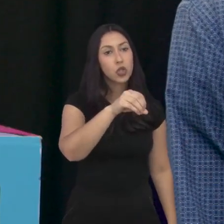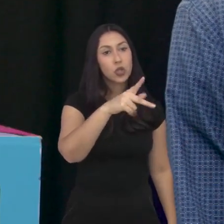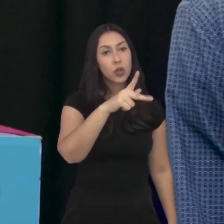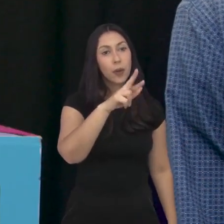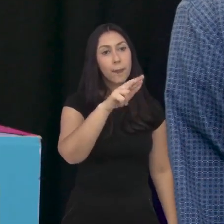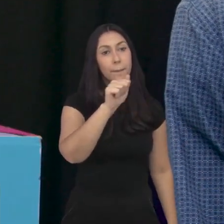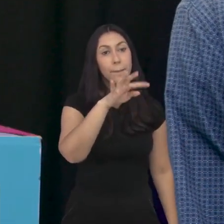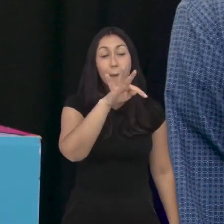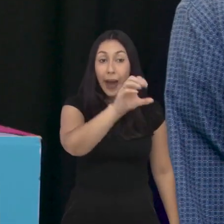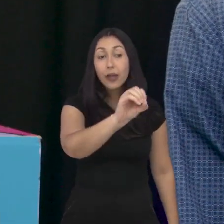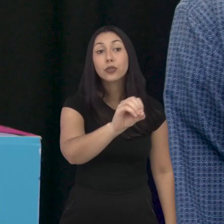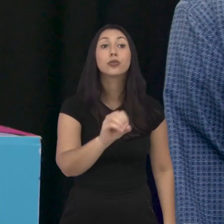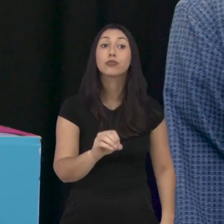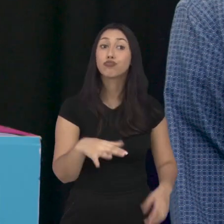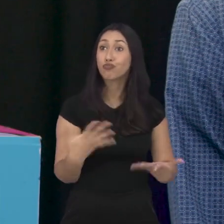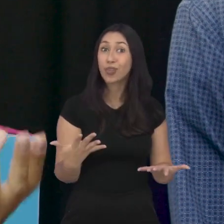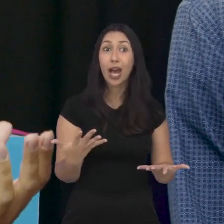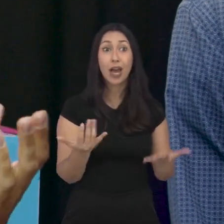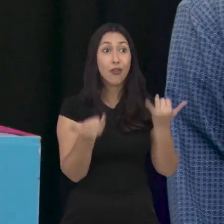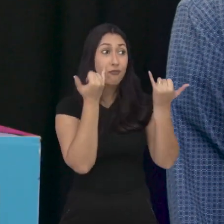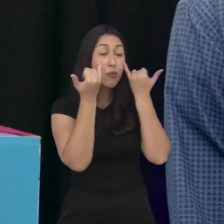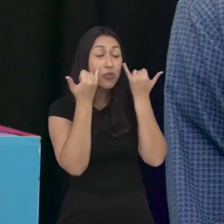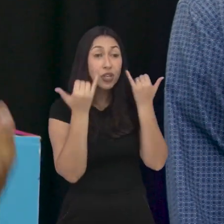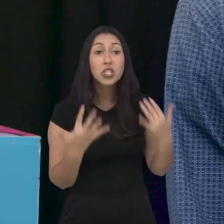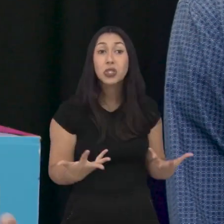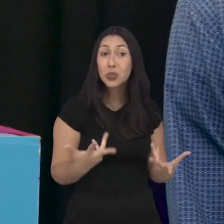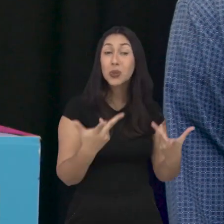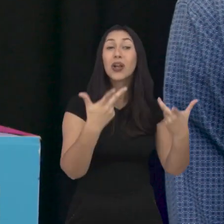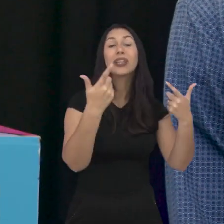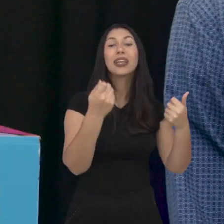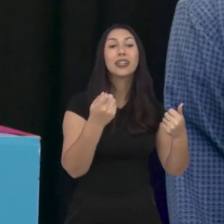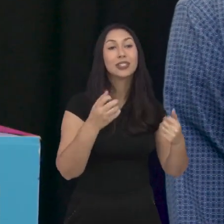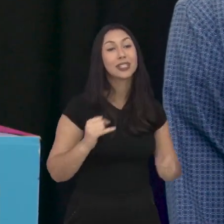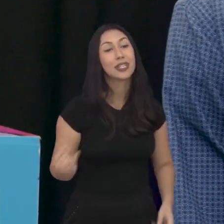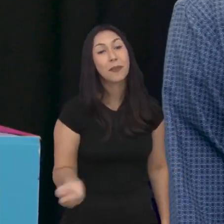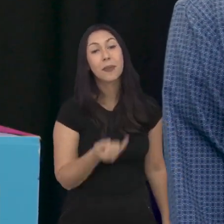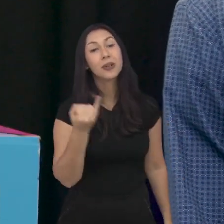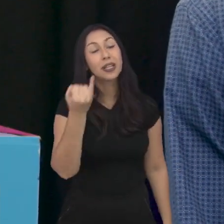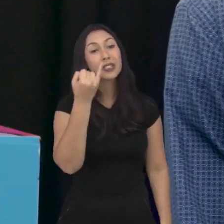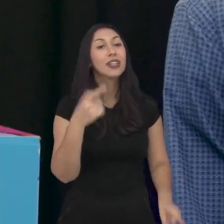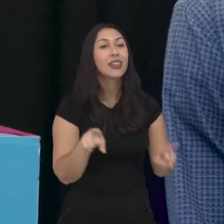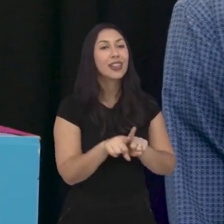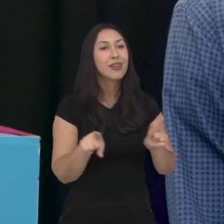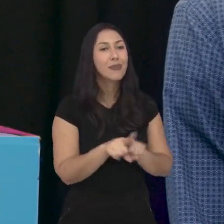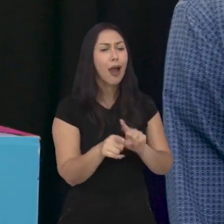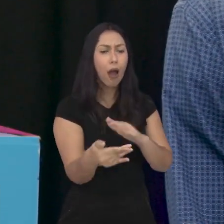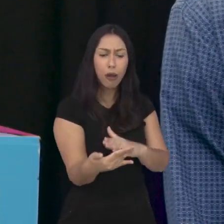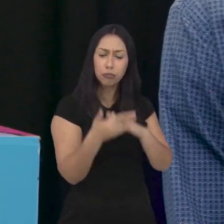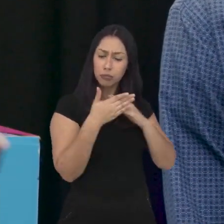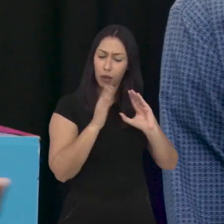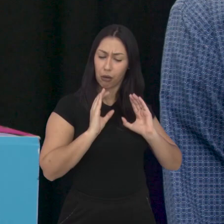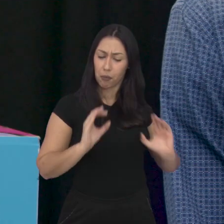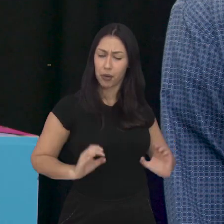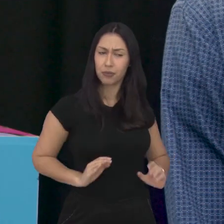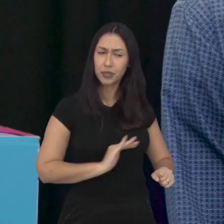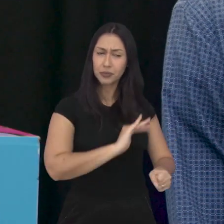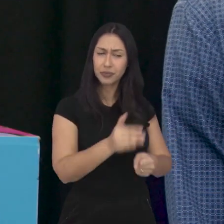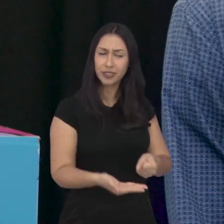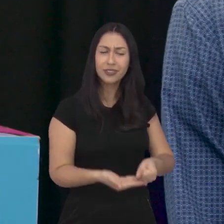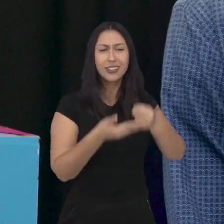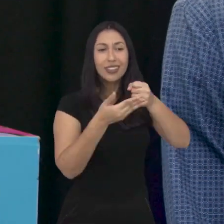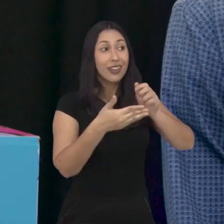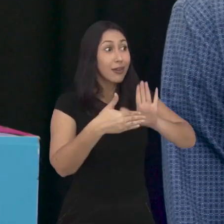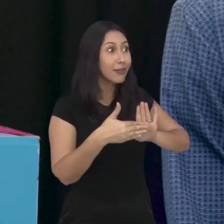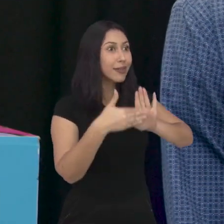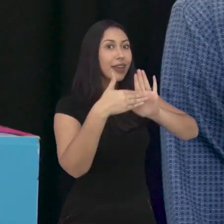né? Vamos usar para ter informações de qualidade que possam mudar as nossas vidas e permitir que a gente tenha um comportamento